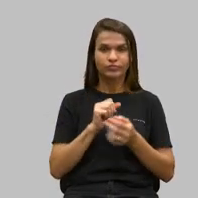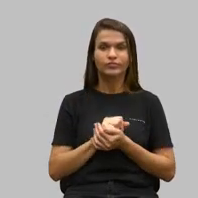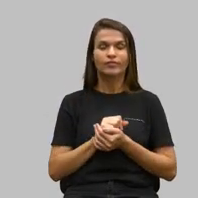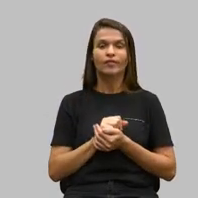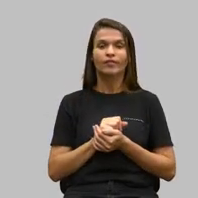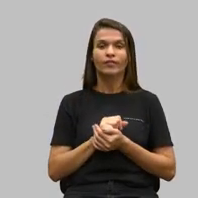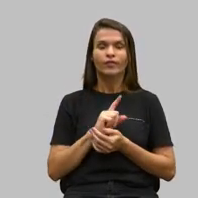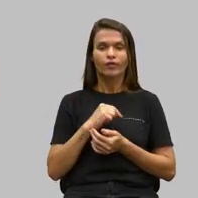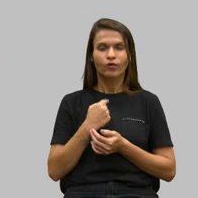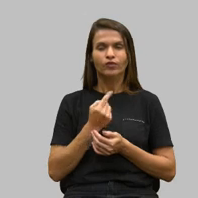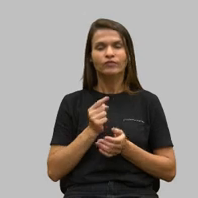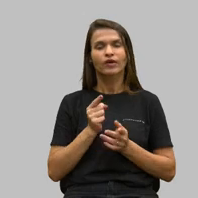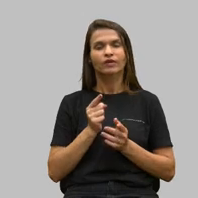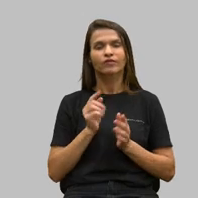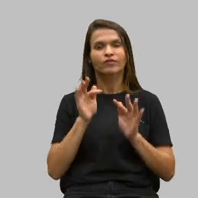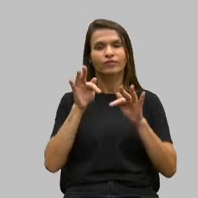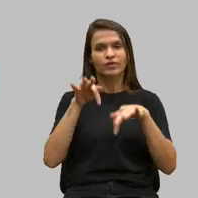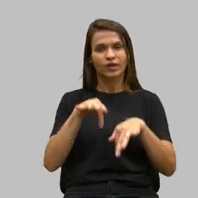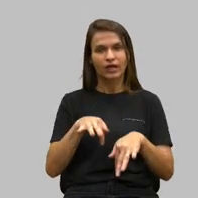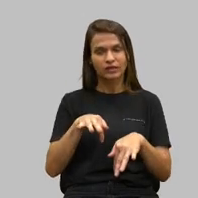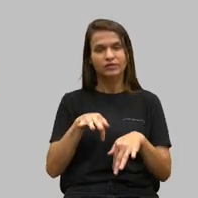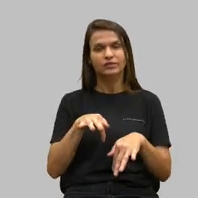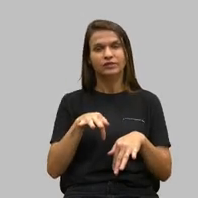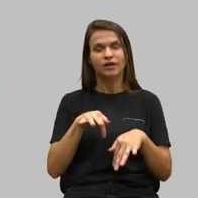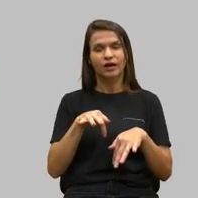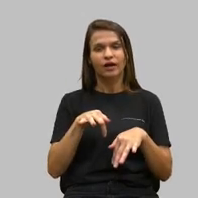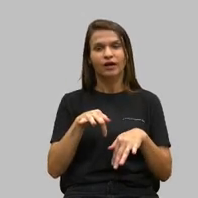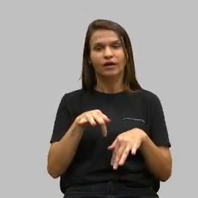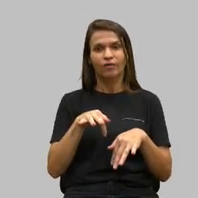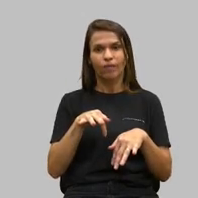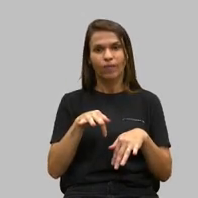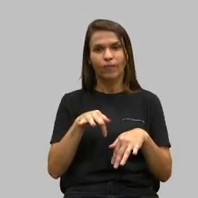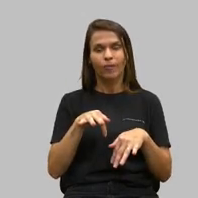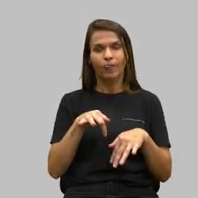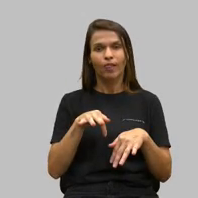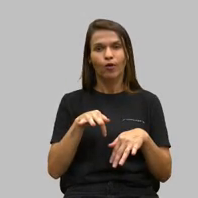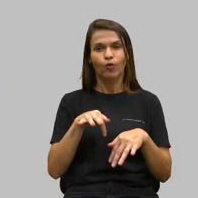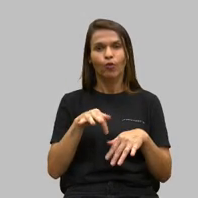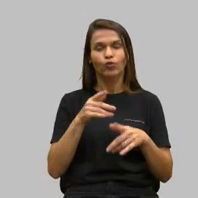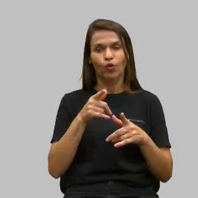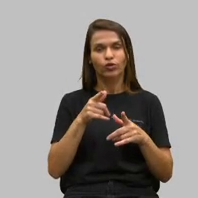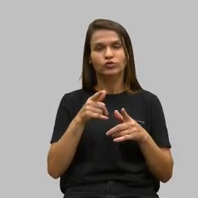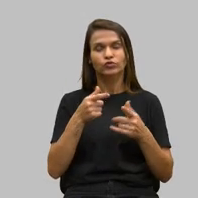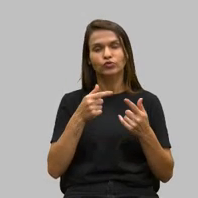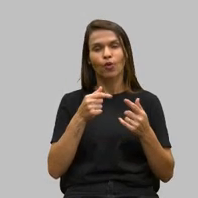vai fechar o nosso transporte aéreo.